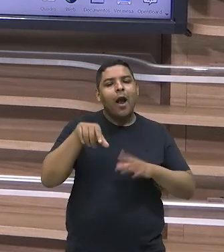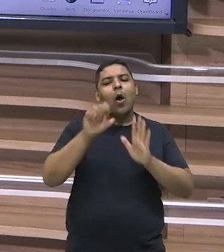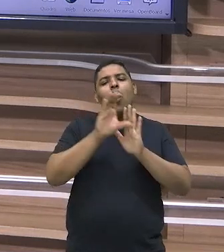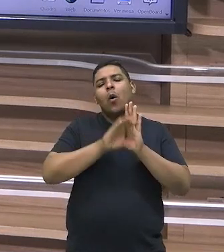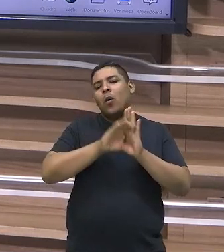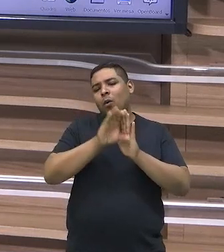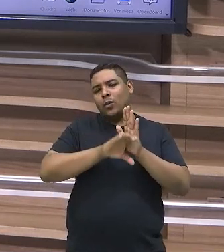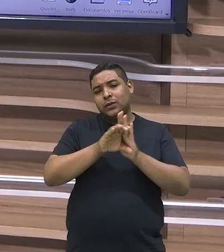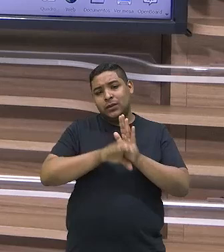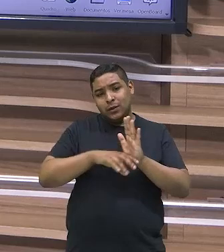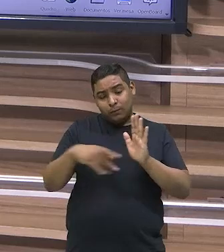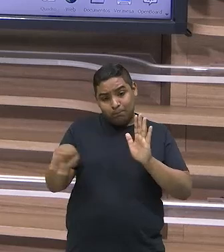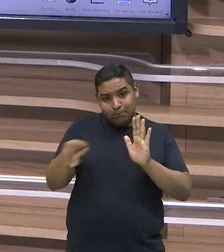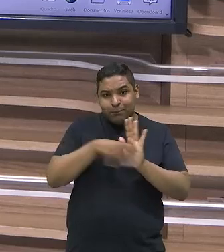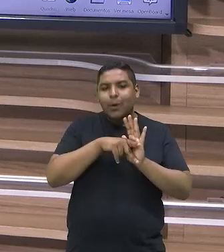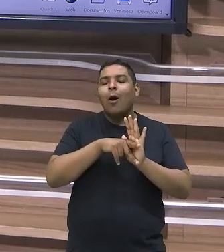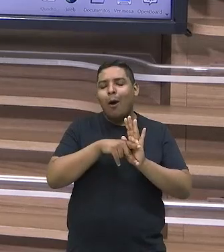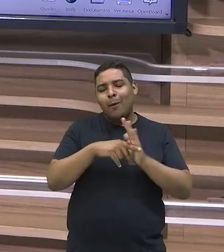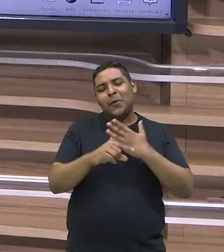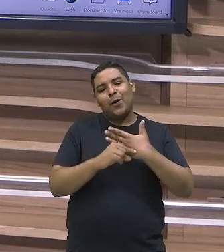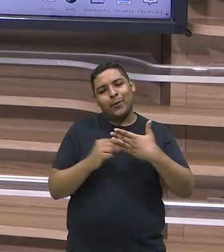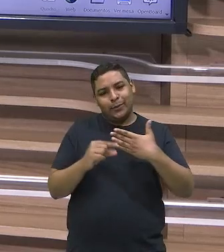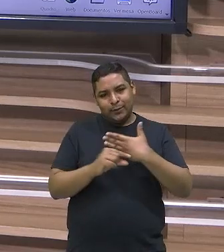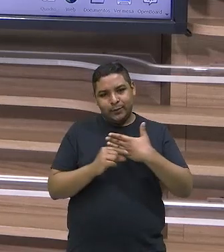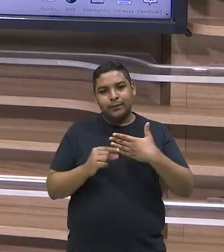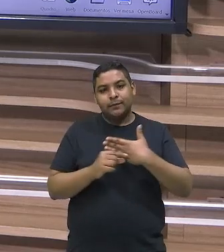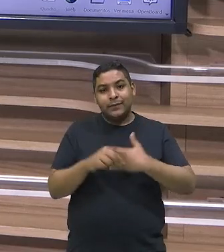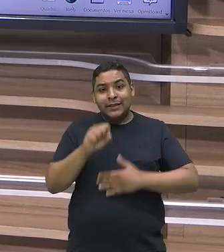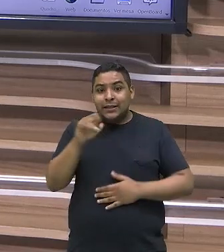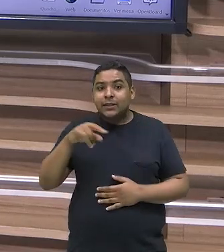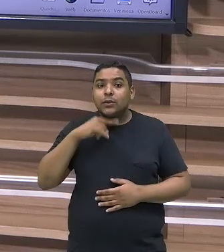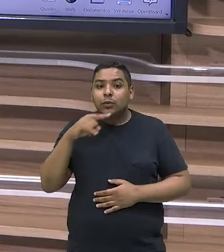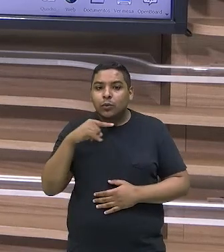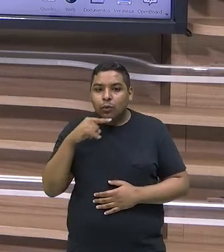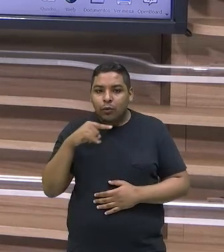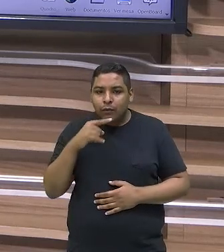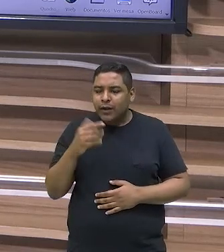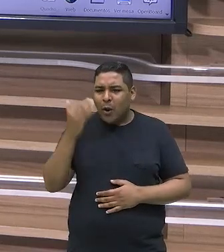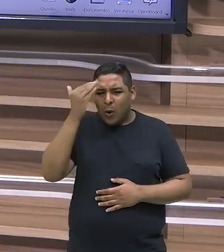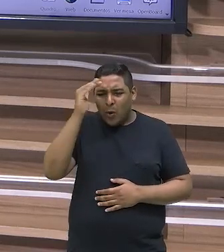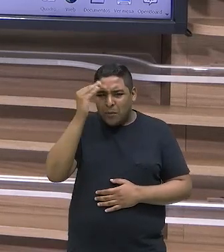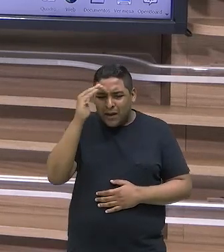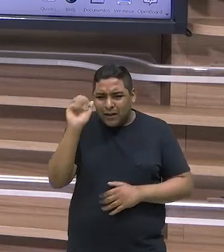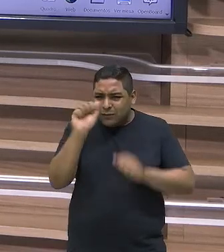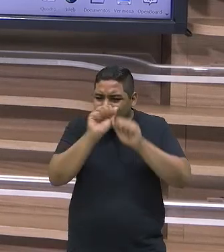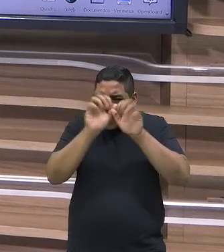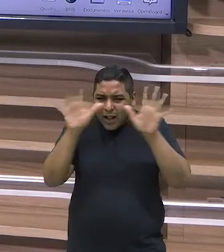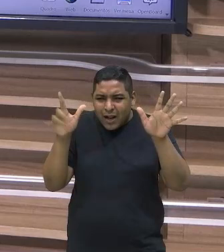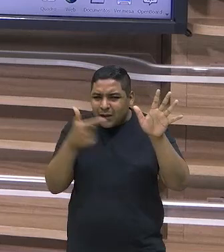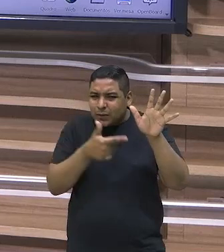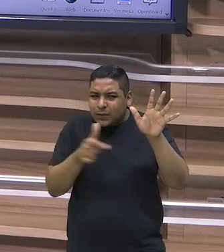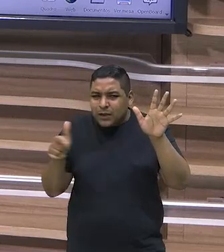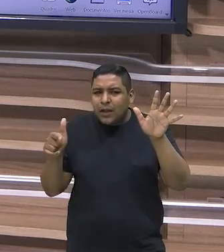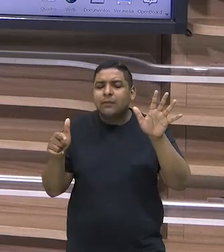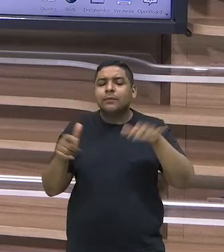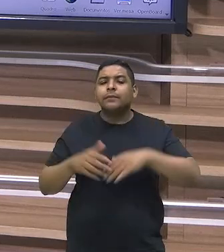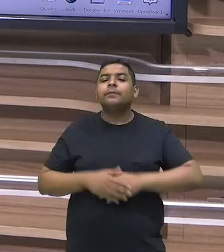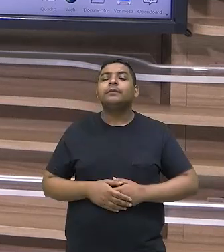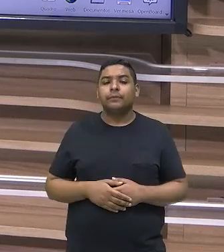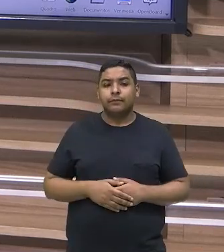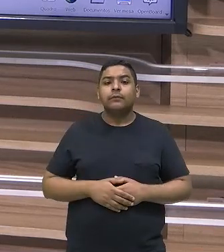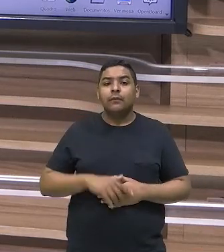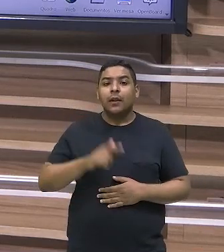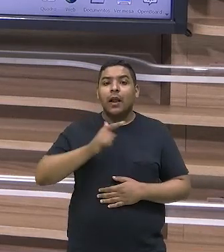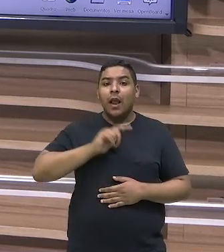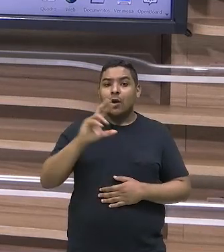muito próprio deste autor. Caso tenha dúvida, não compreendeu muito bem, não deu tempo, entrem no